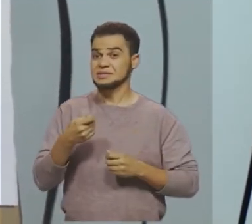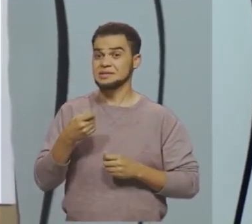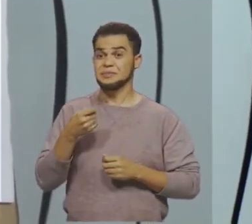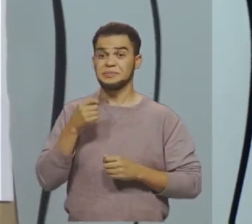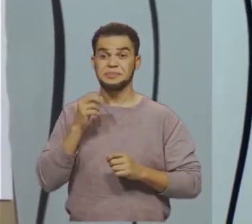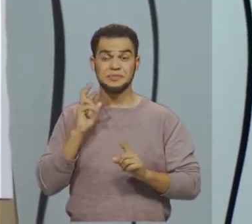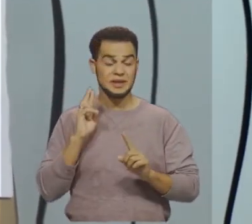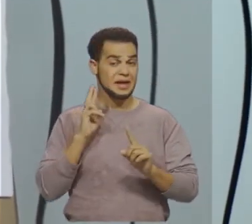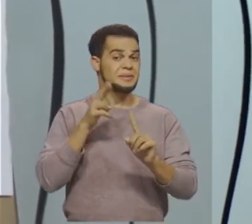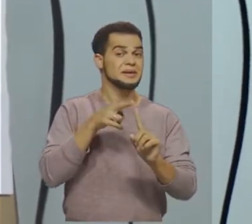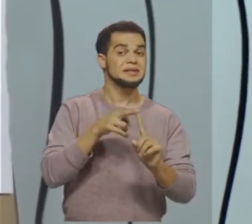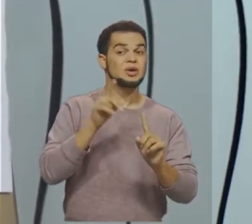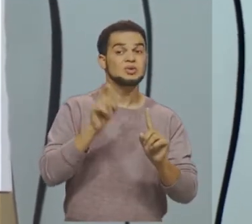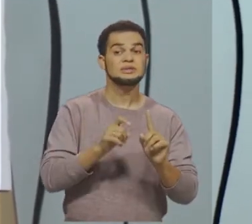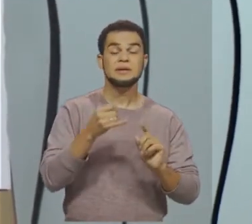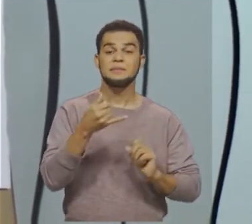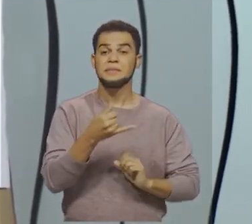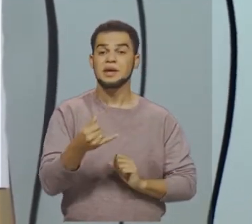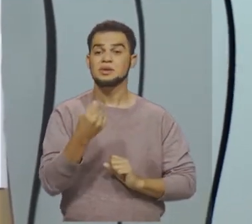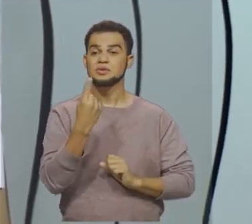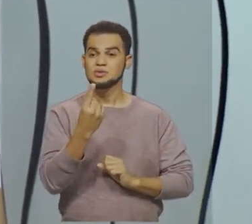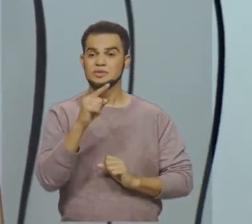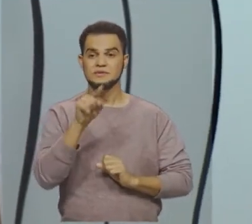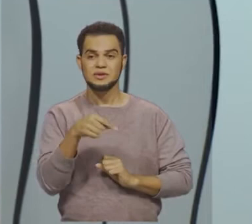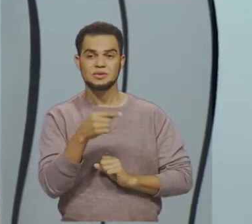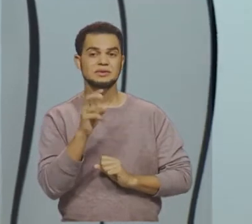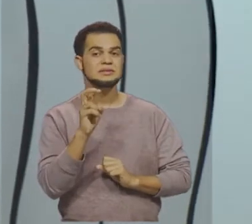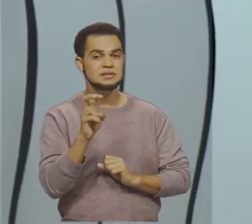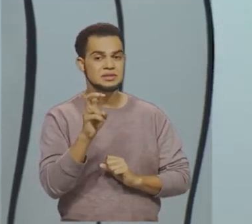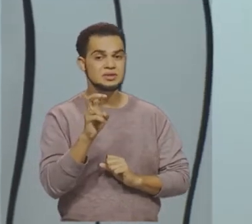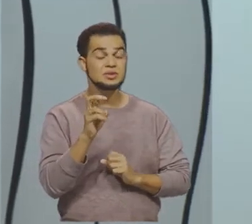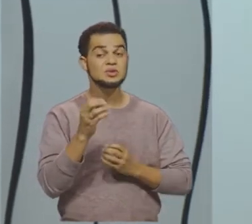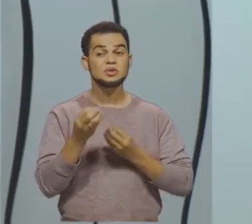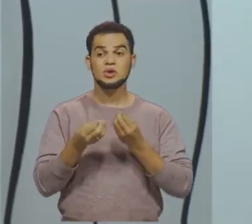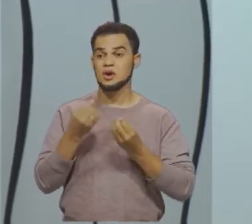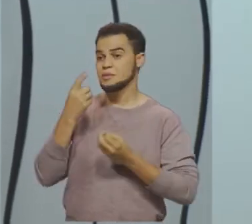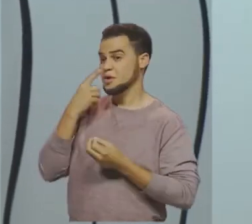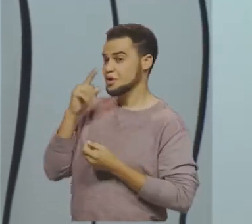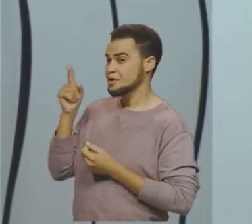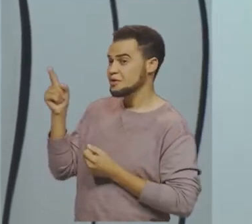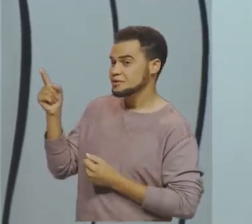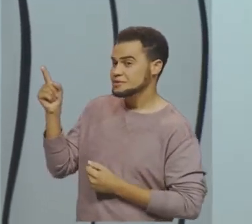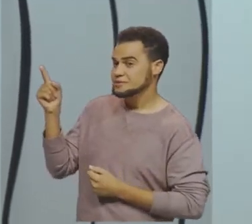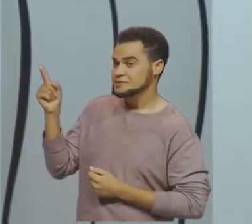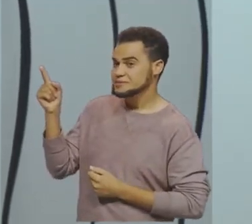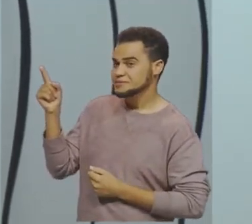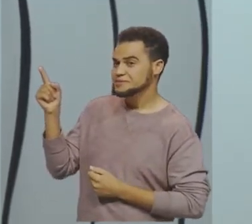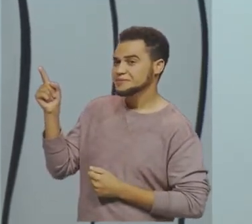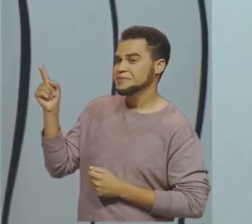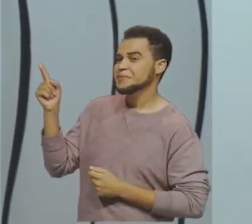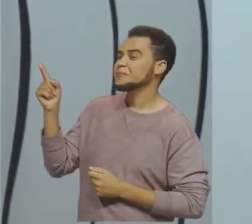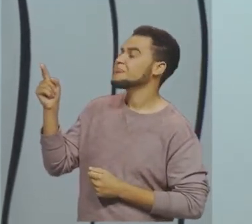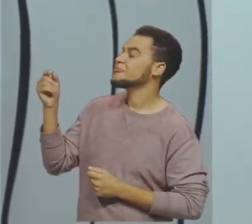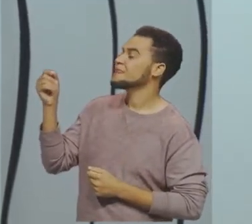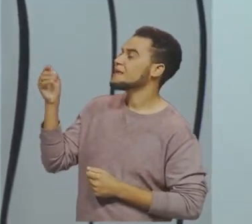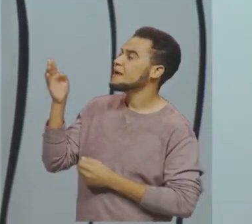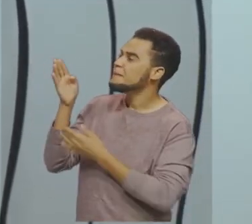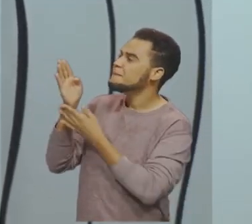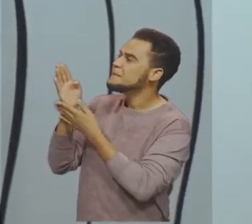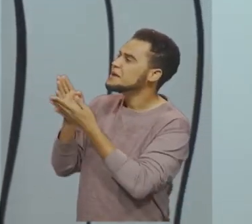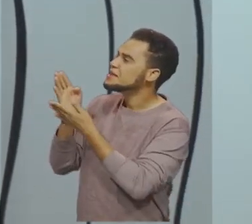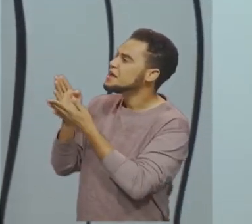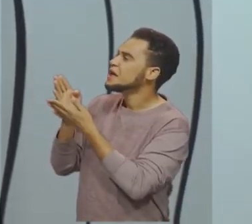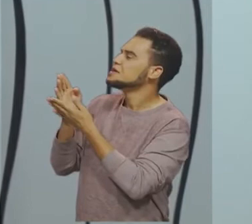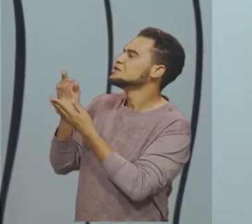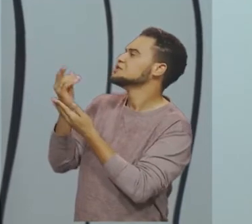menos 1,5, eu vou vir aqui, é menos 1. Então, a metade disso é